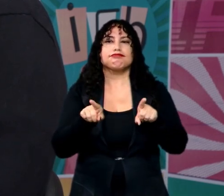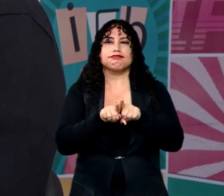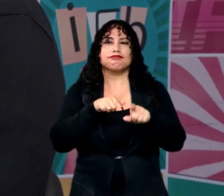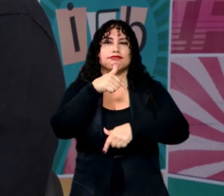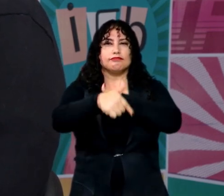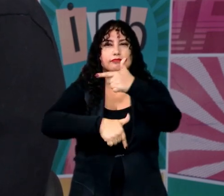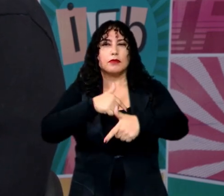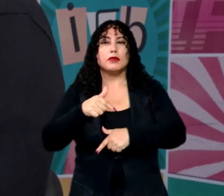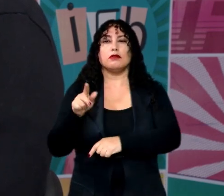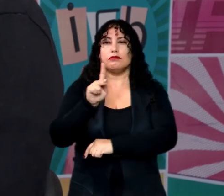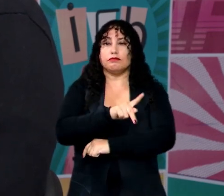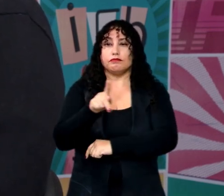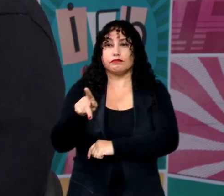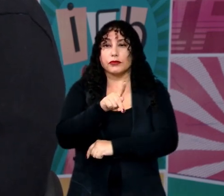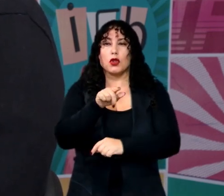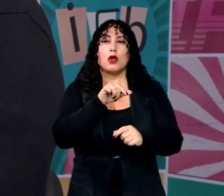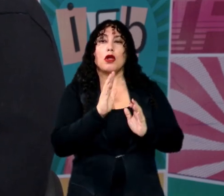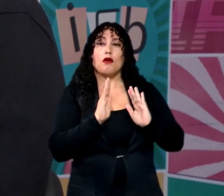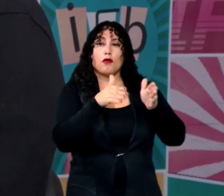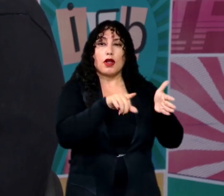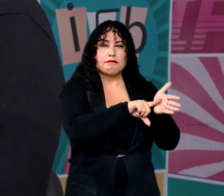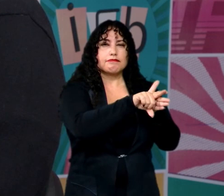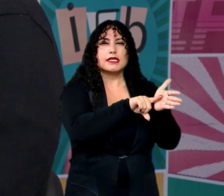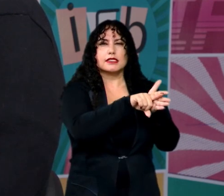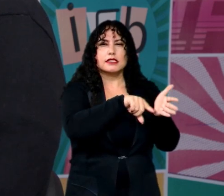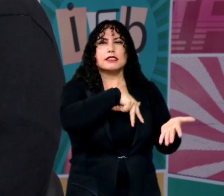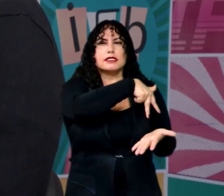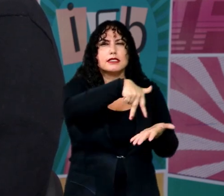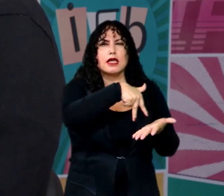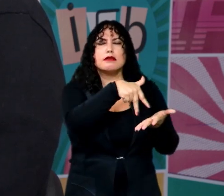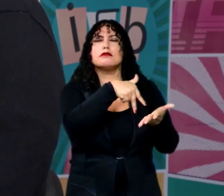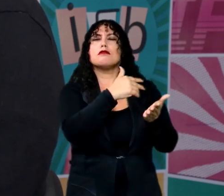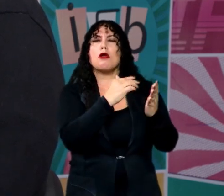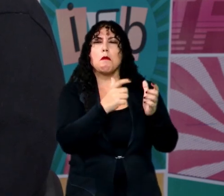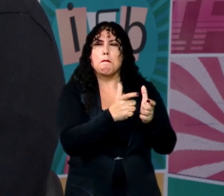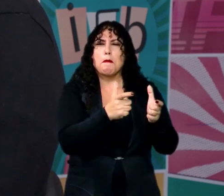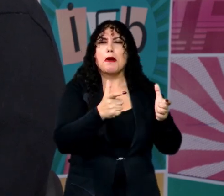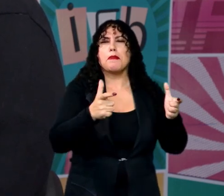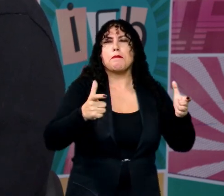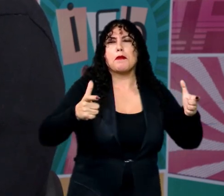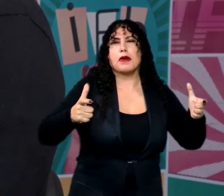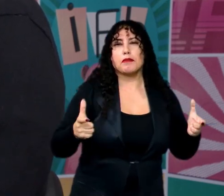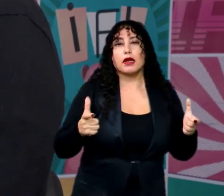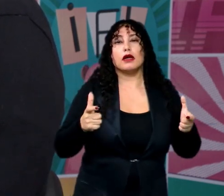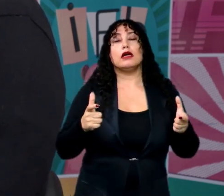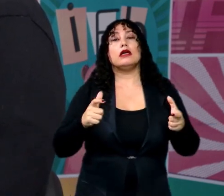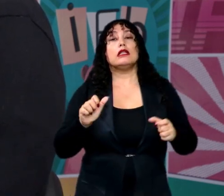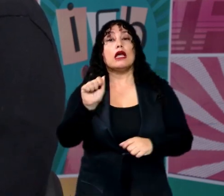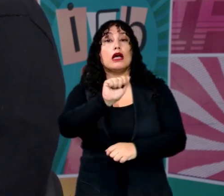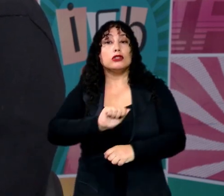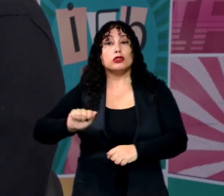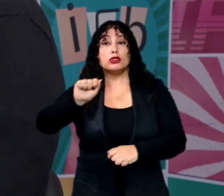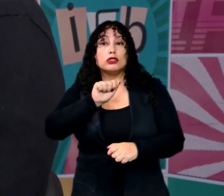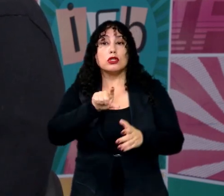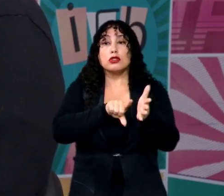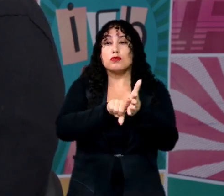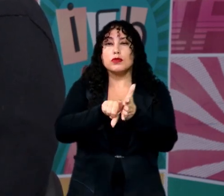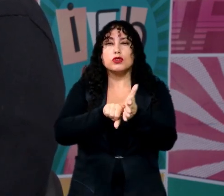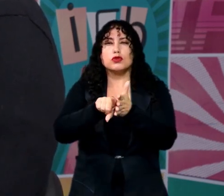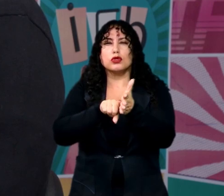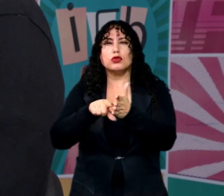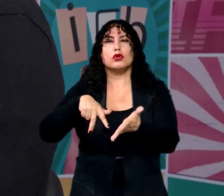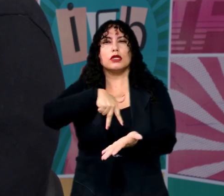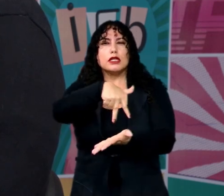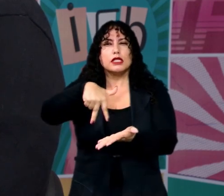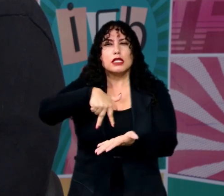atuação docente, mas a atuação com pesquisa em dança também tem crescido muito. A gente tem a Associação Nacional de Pesquisadores em Dança